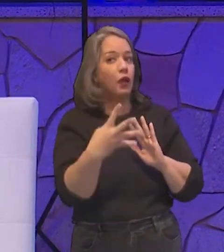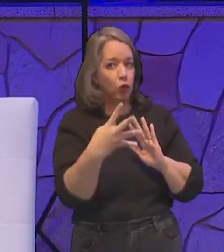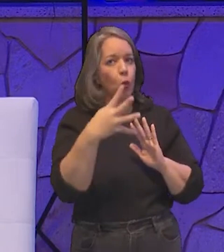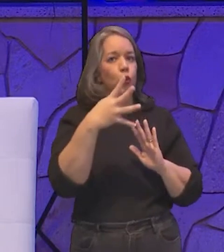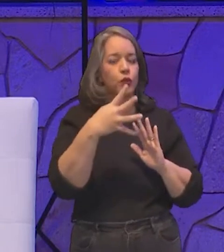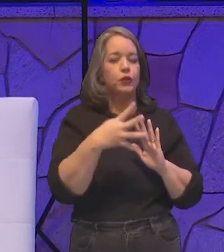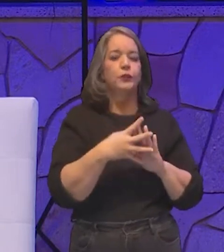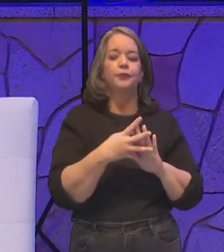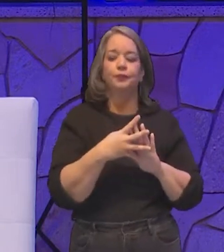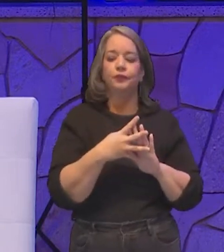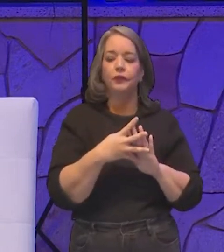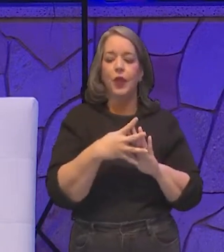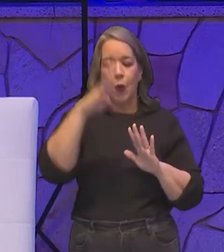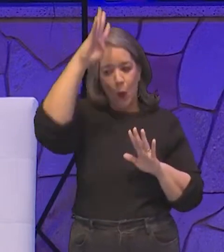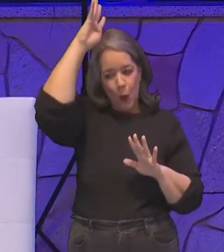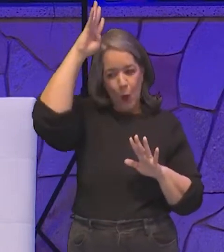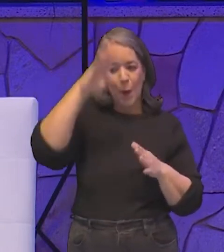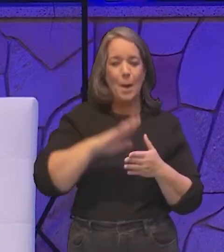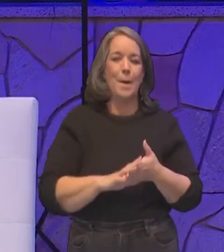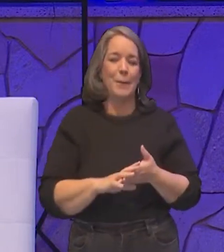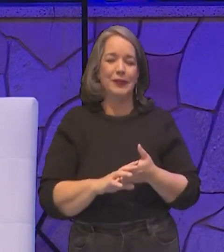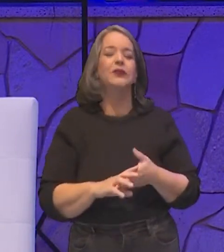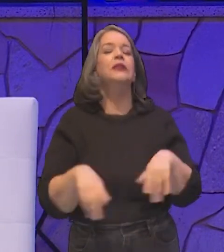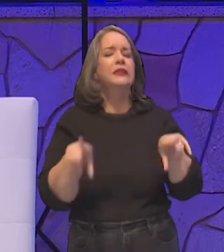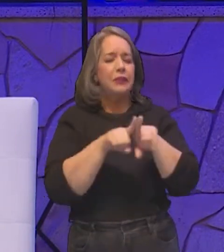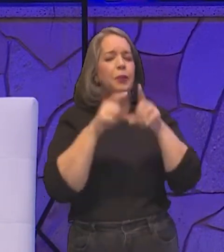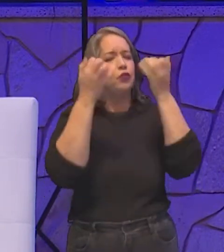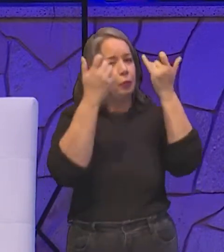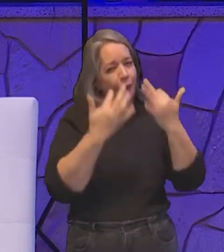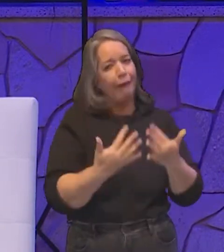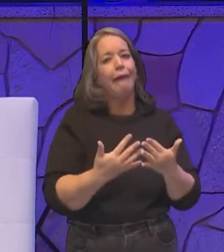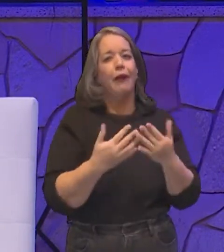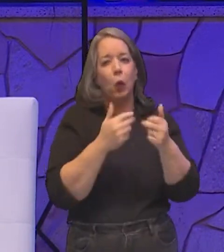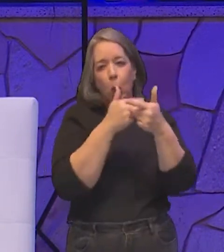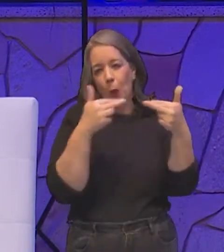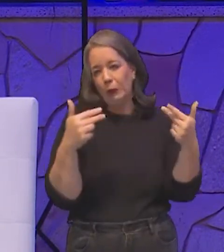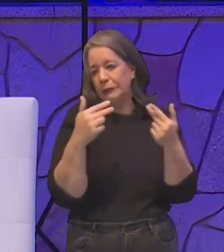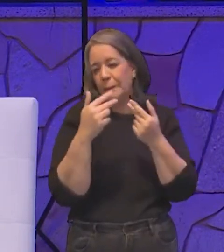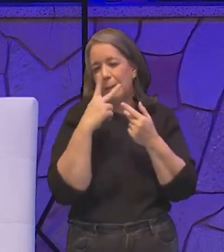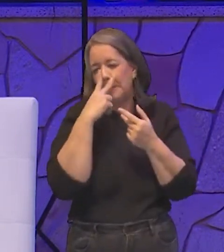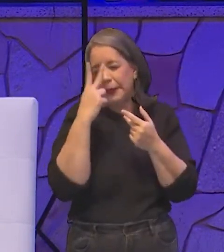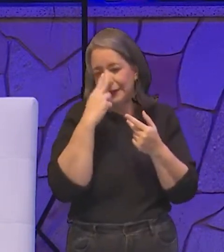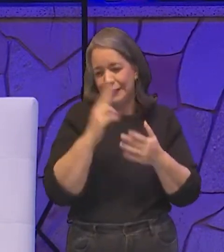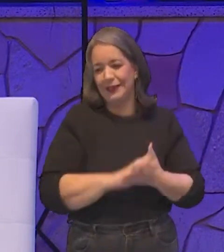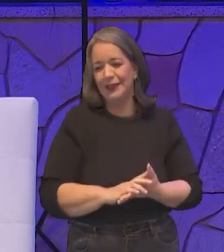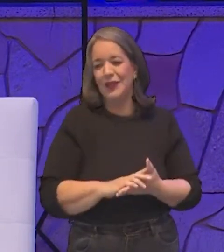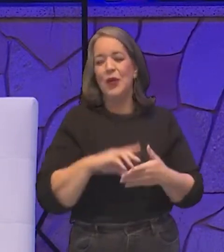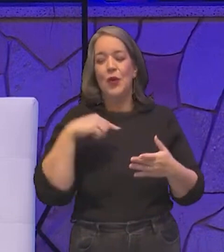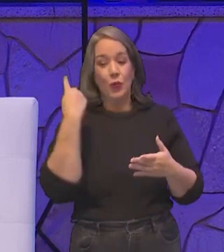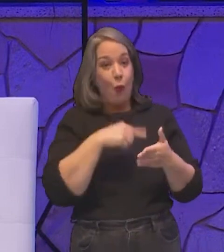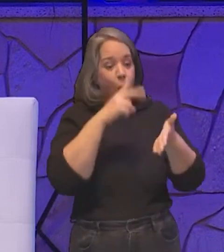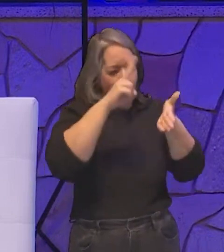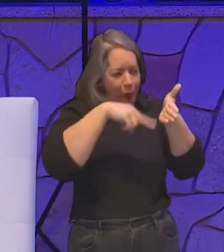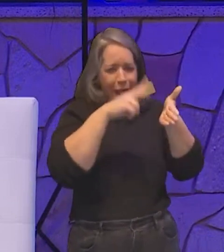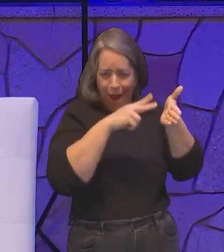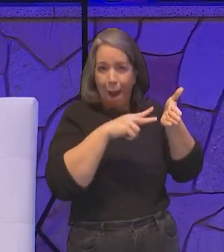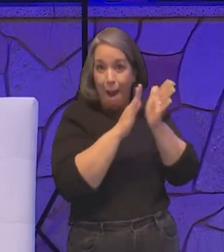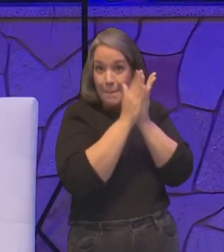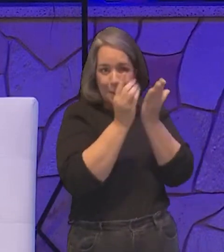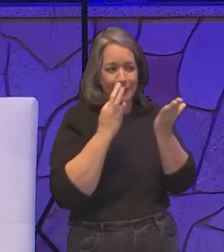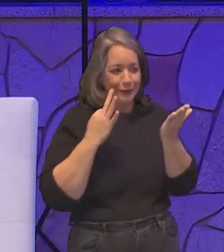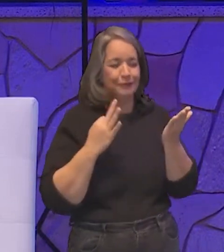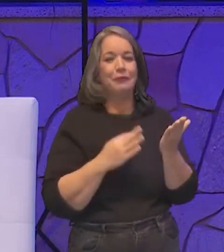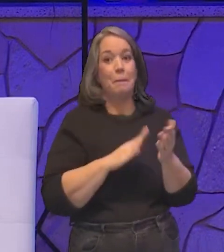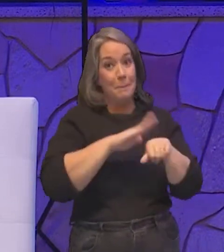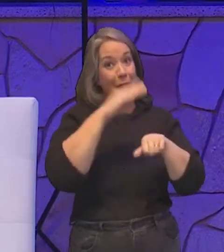vou ler a Bíblia, irmãos, para vocês. Eu sei que alguns não gostam tanto de leitura bíblica, mas vamos ler a Bíblia. Olha o que diz aqui no